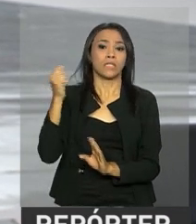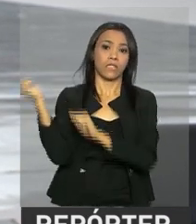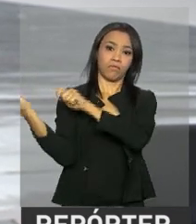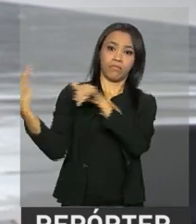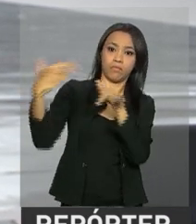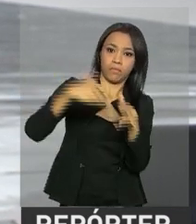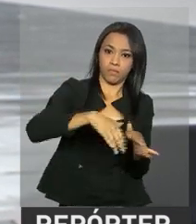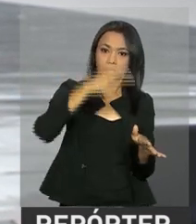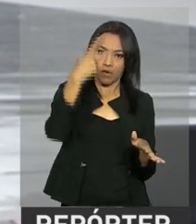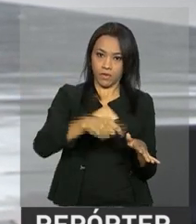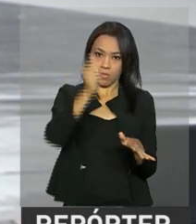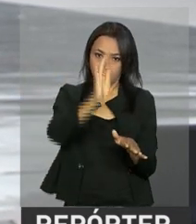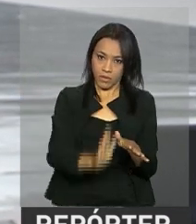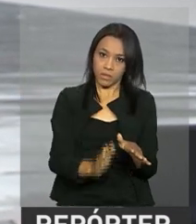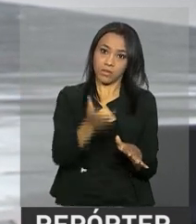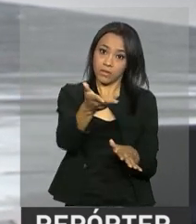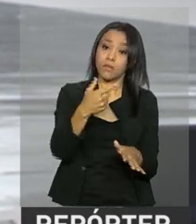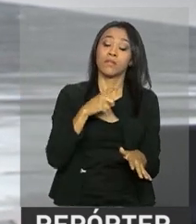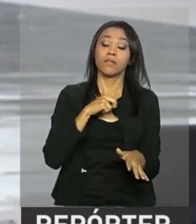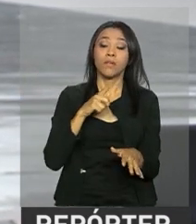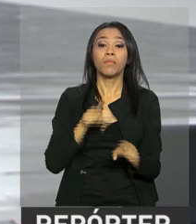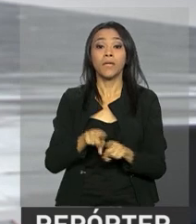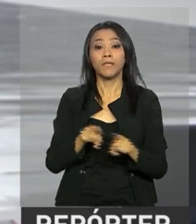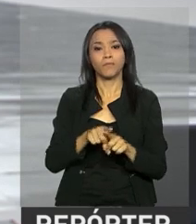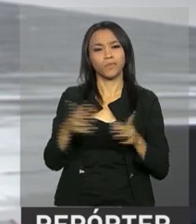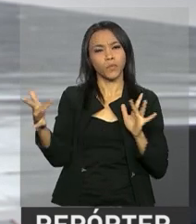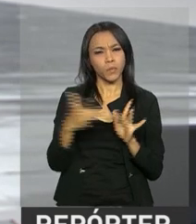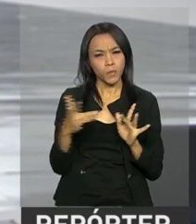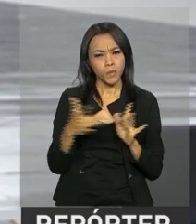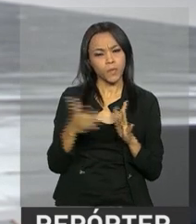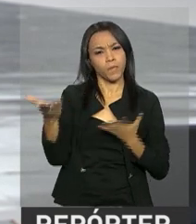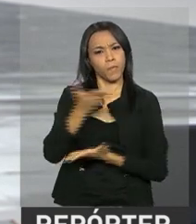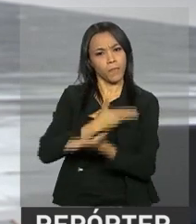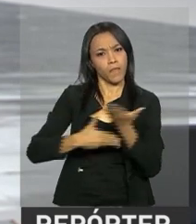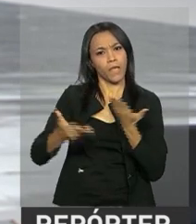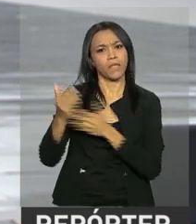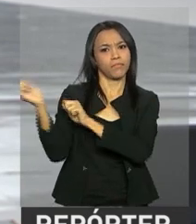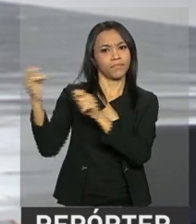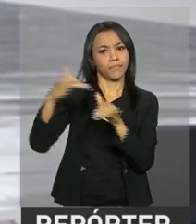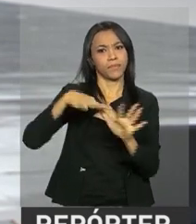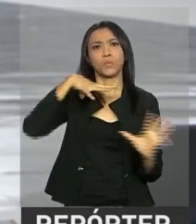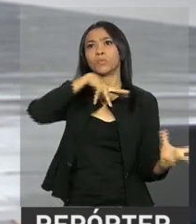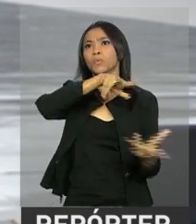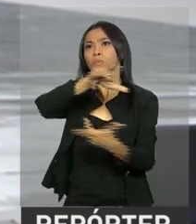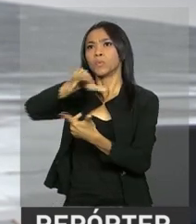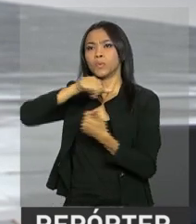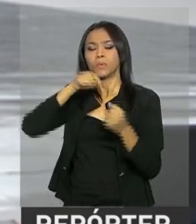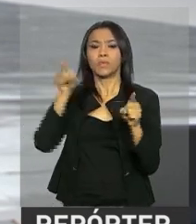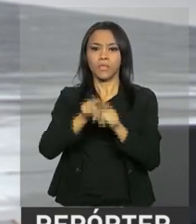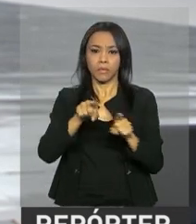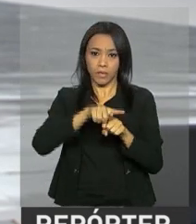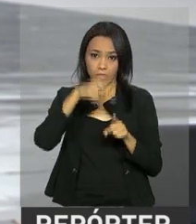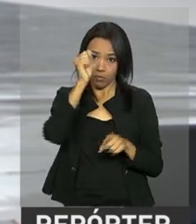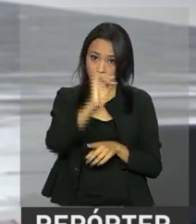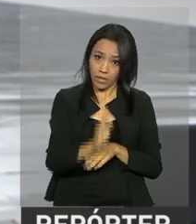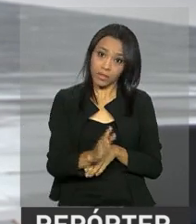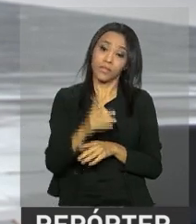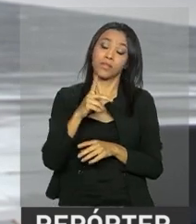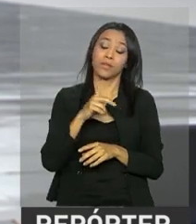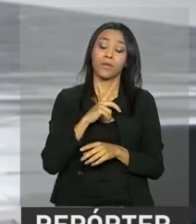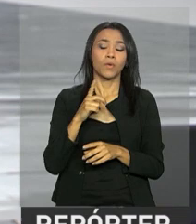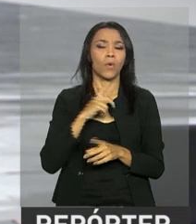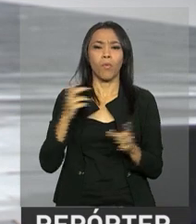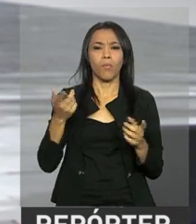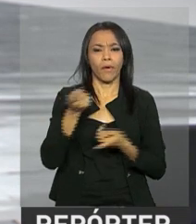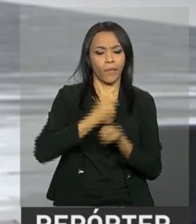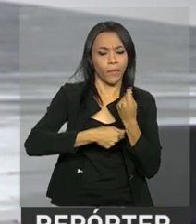reforçar a conexão entre os libaneses, os emigrantes do Líbano em todo o mundo e o país, através dos laços